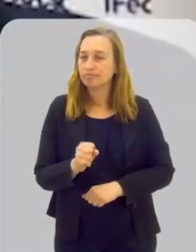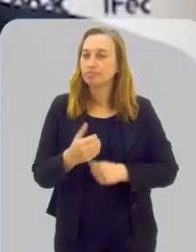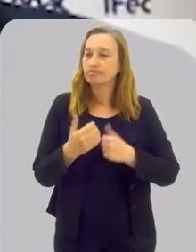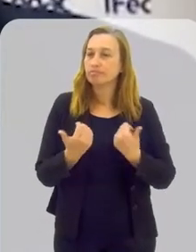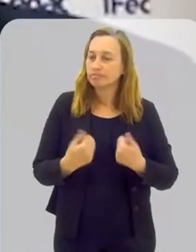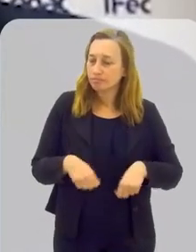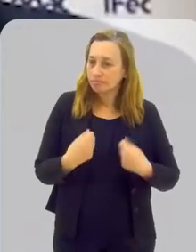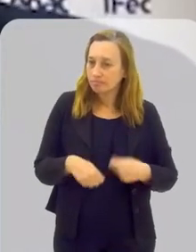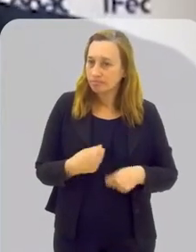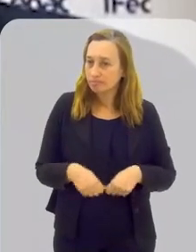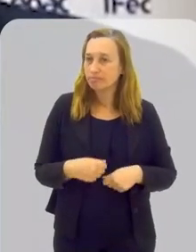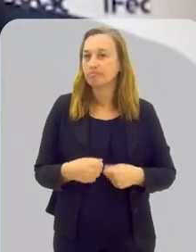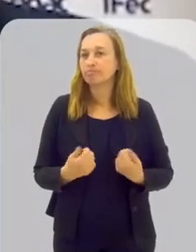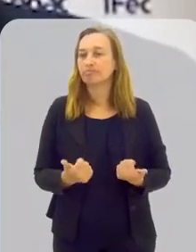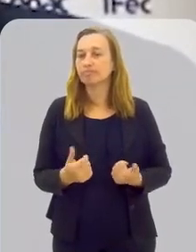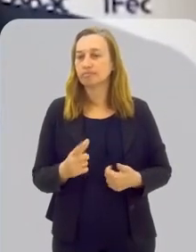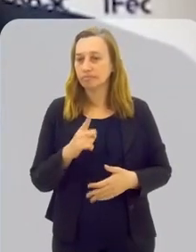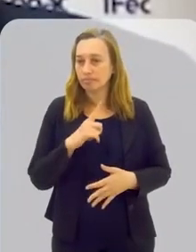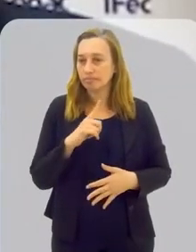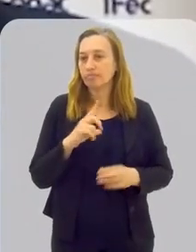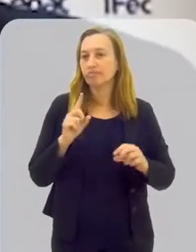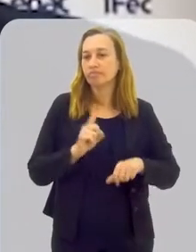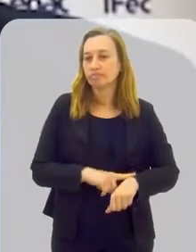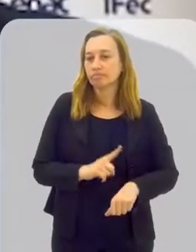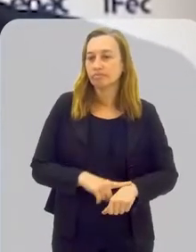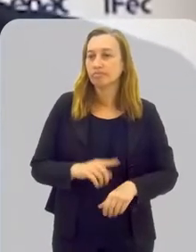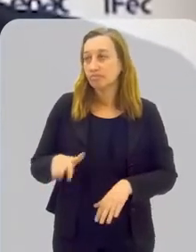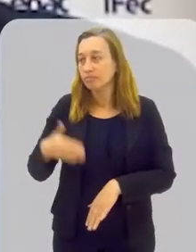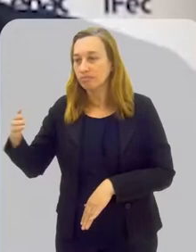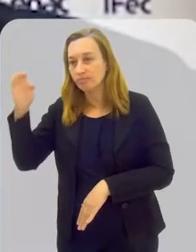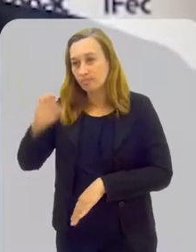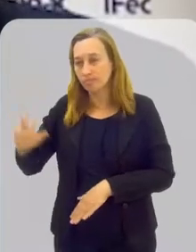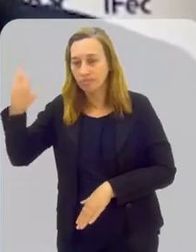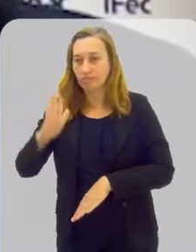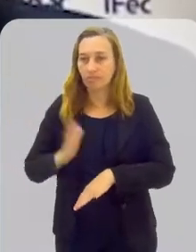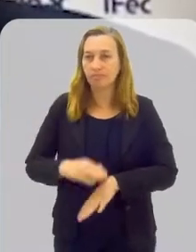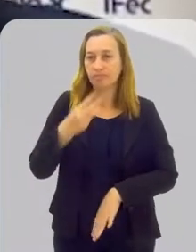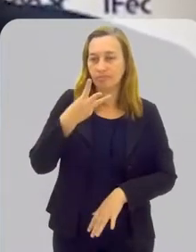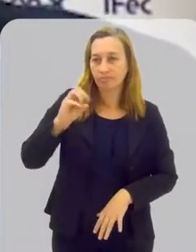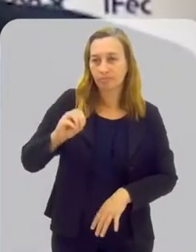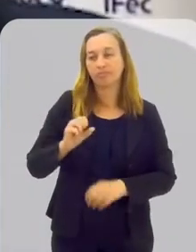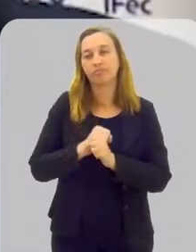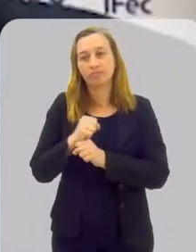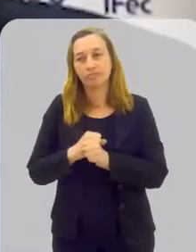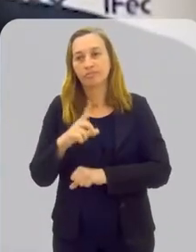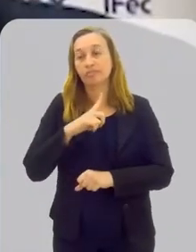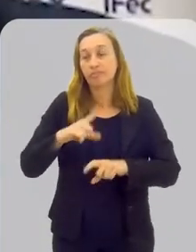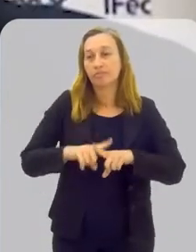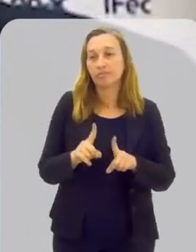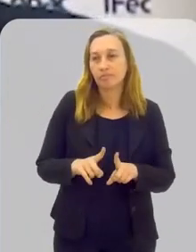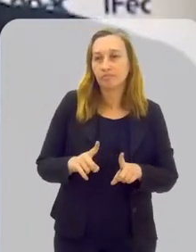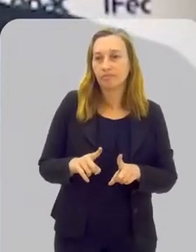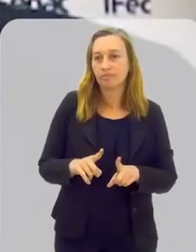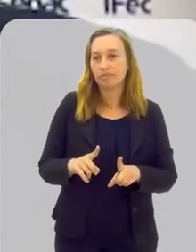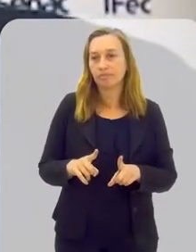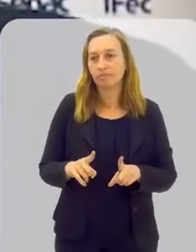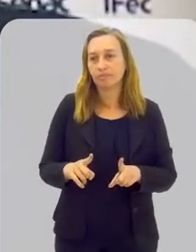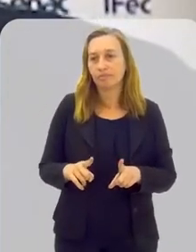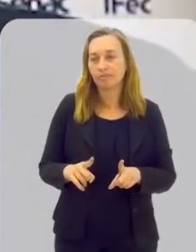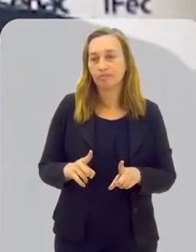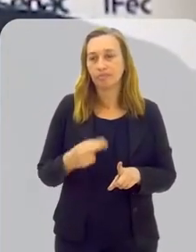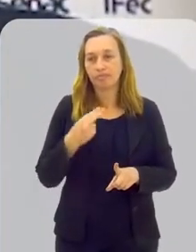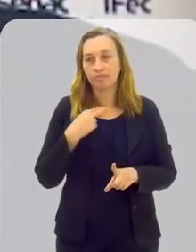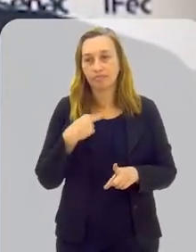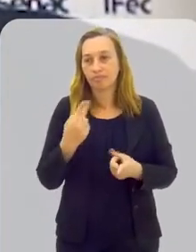pessoas querem participar e sim tinham carente dessa situação que não é fora na Europa tem a mais de 30 anos